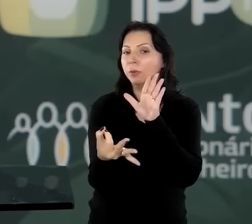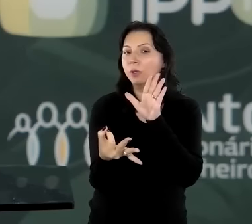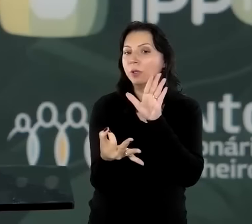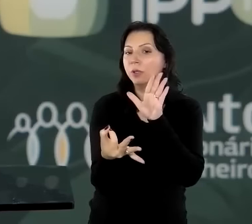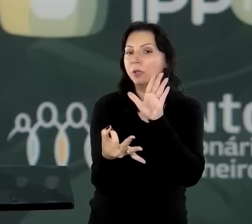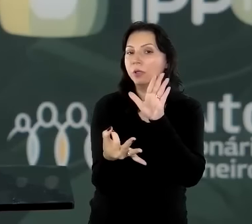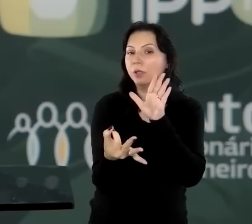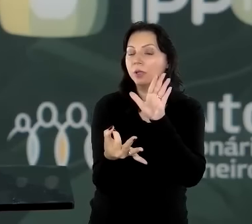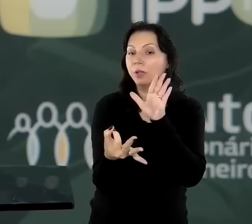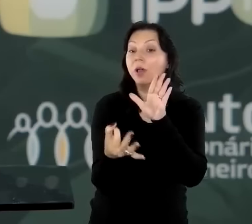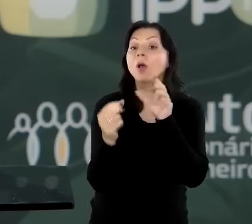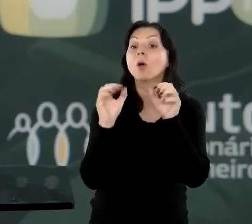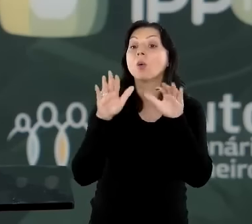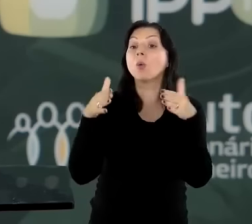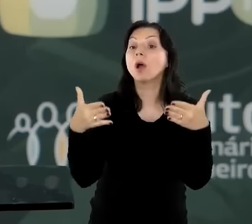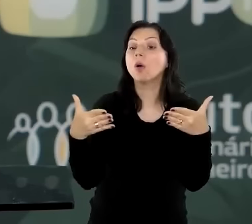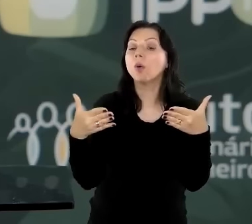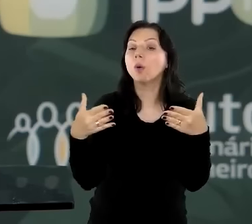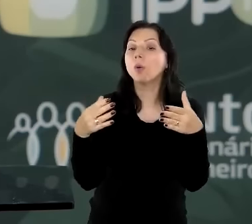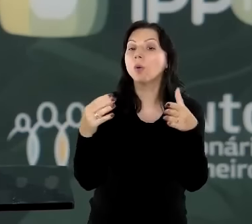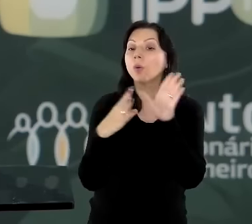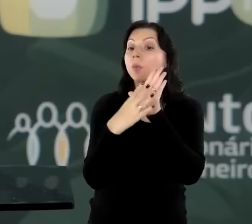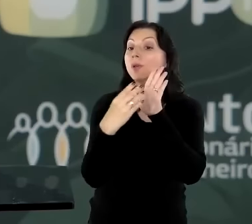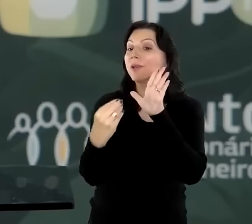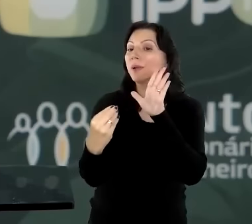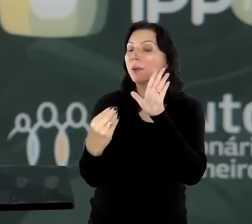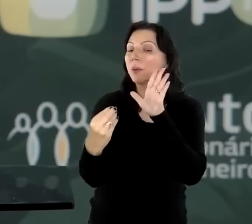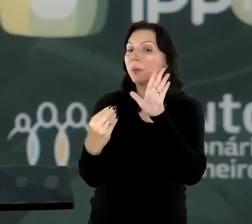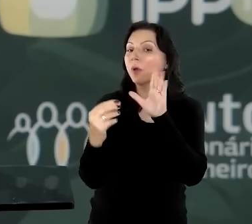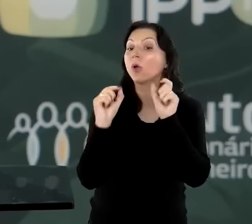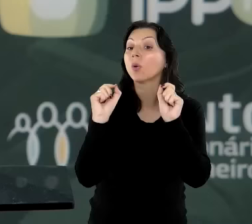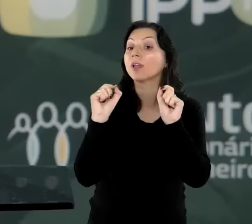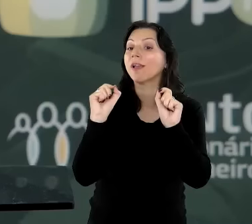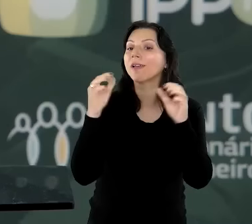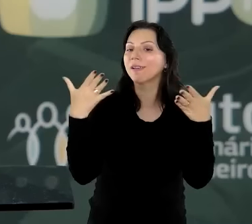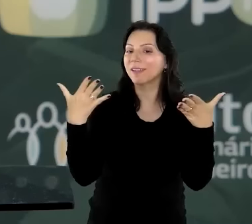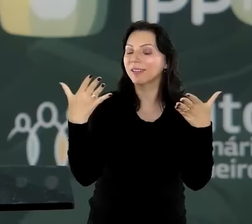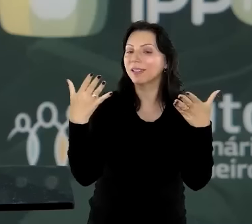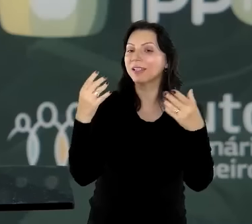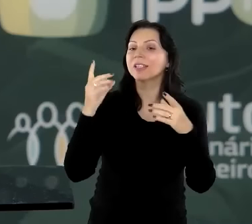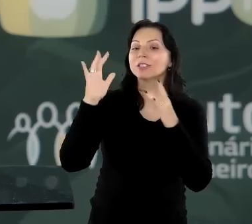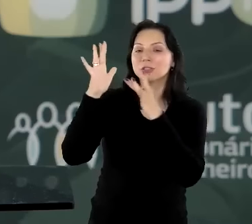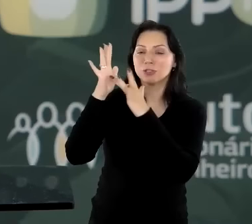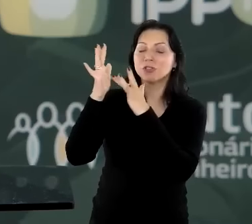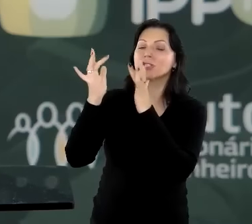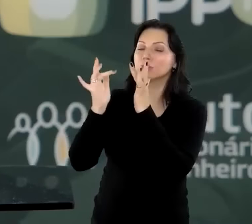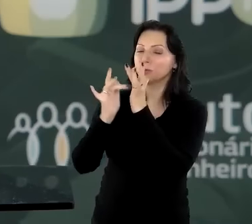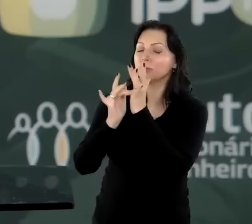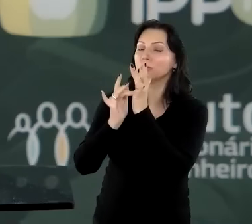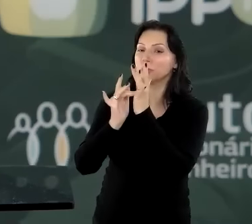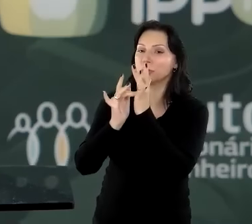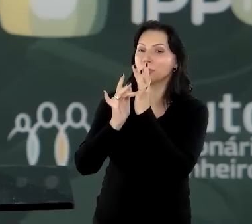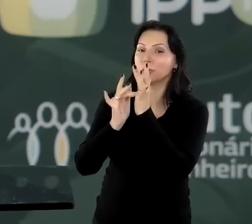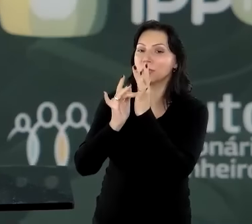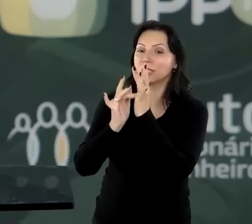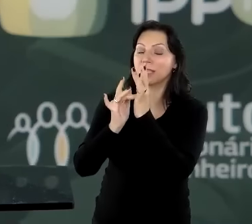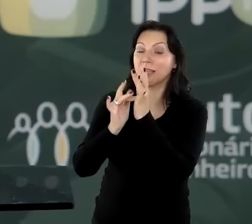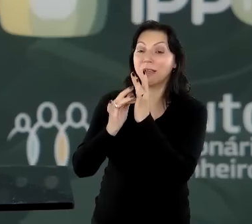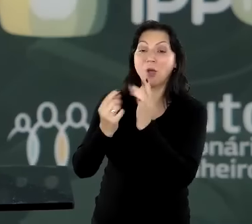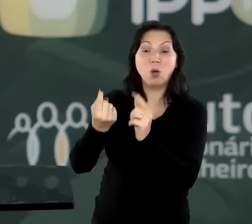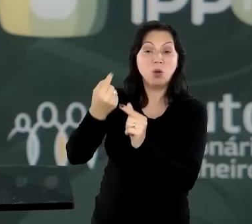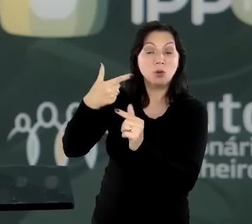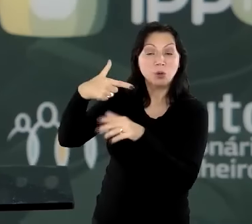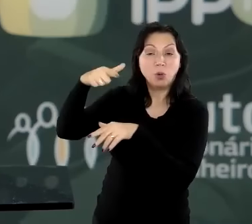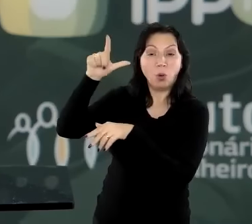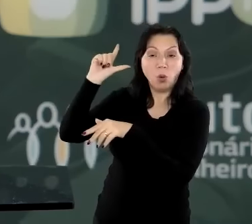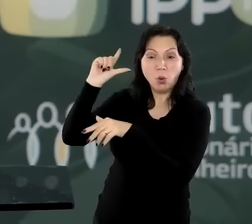sedução. Este é igual ontem, este é igual hoje, esse será igual amanhã, este é Jesus, Ele é o mesmo ontem, Ele é o